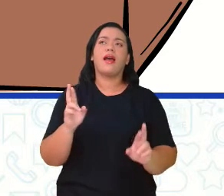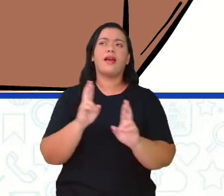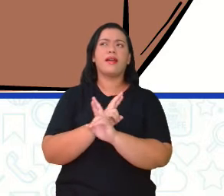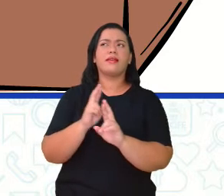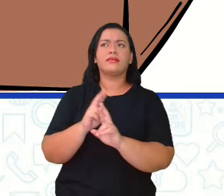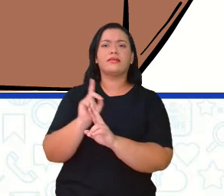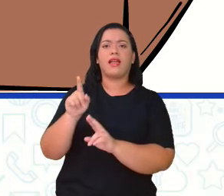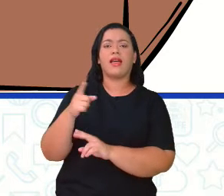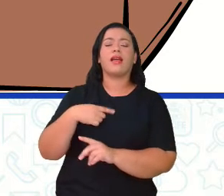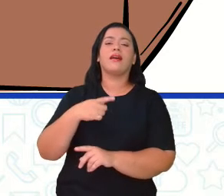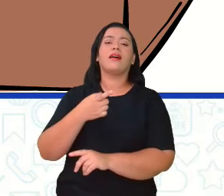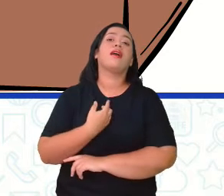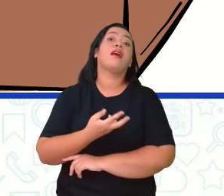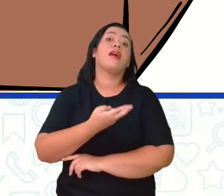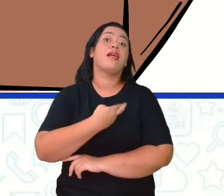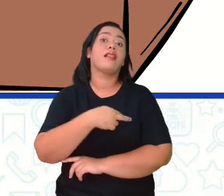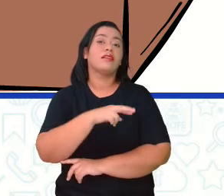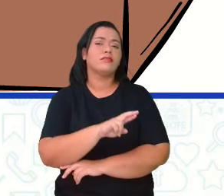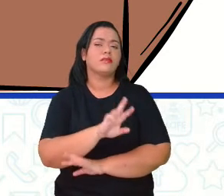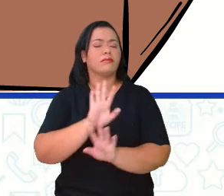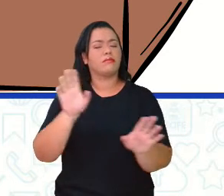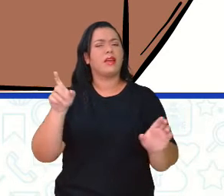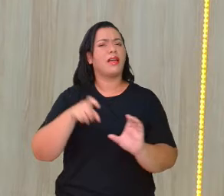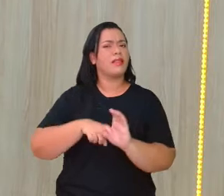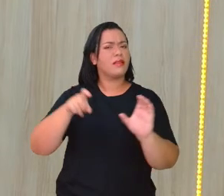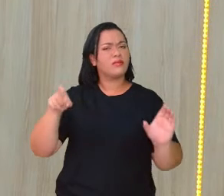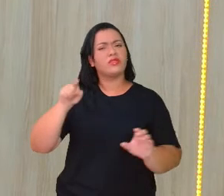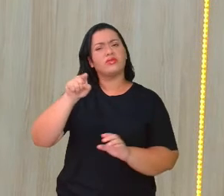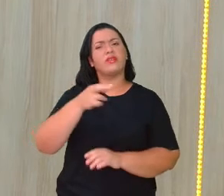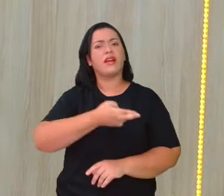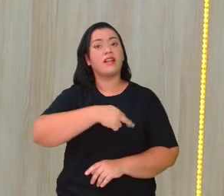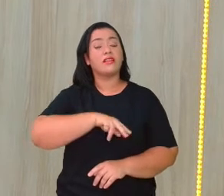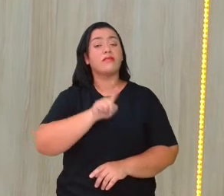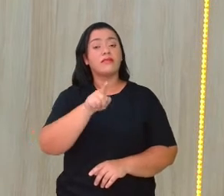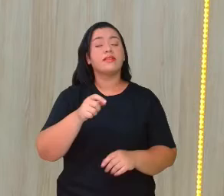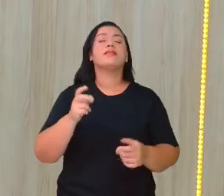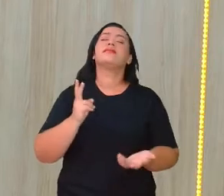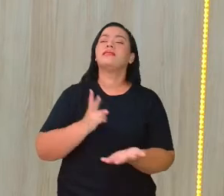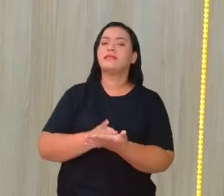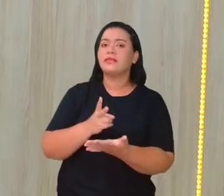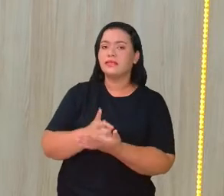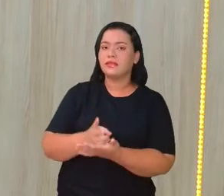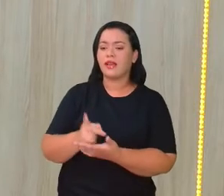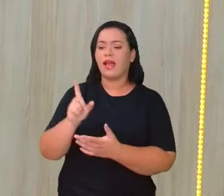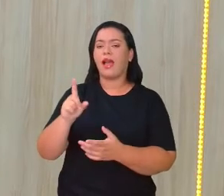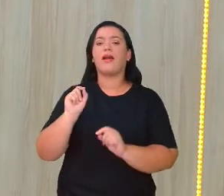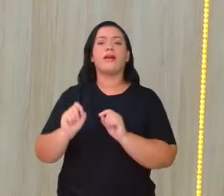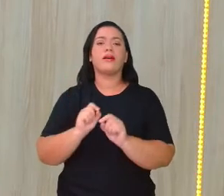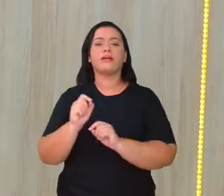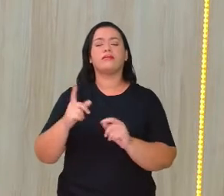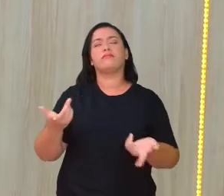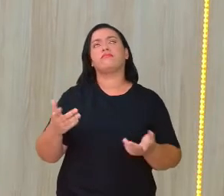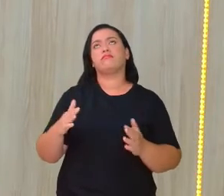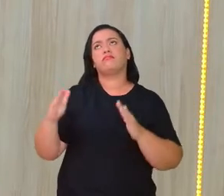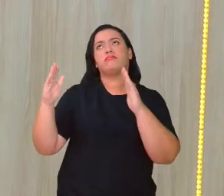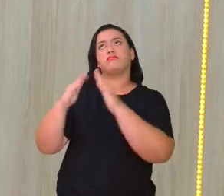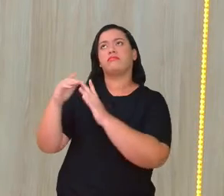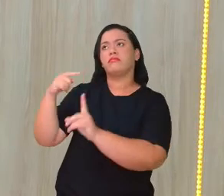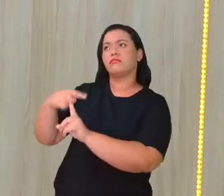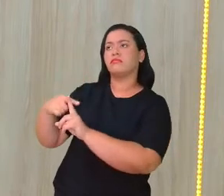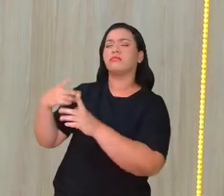com a religião. Independente da sua religião, você sempre vai para o seu templo, né? Seja